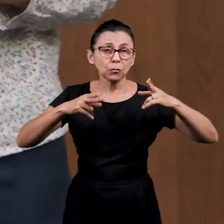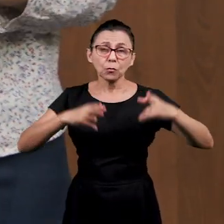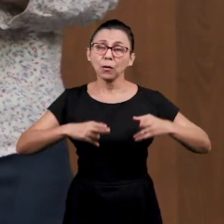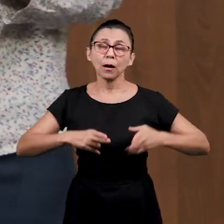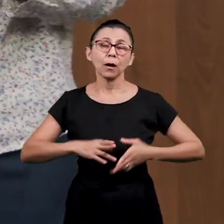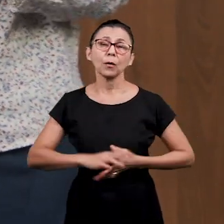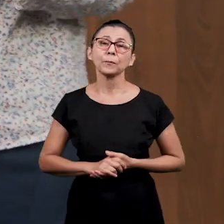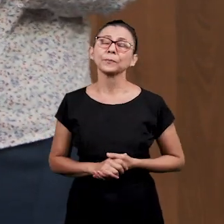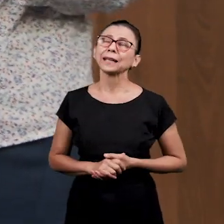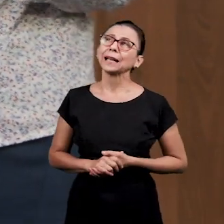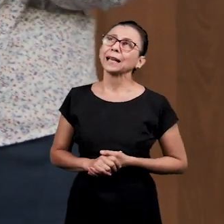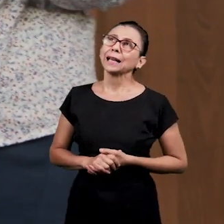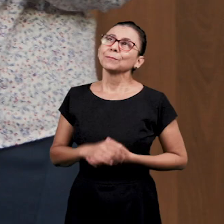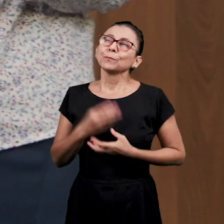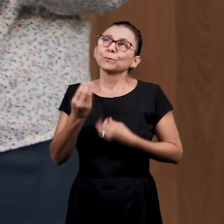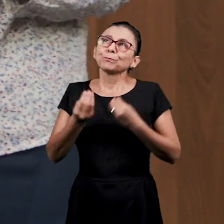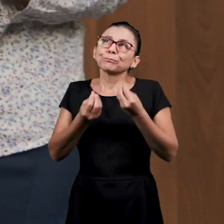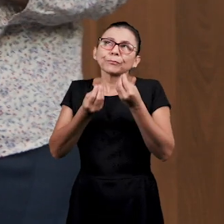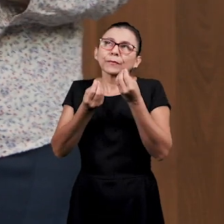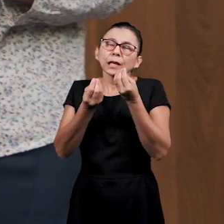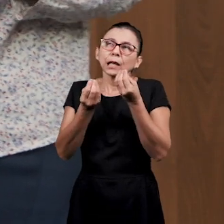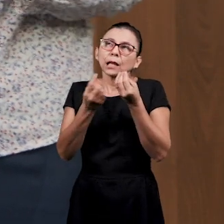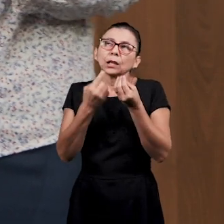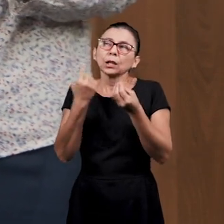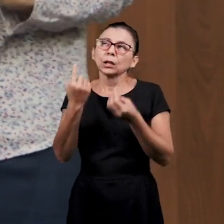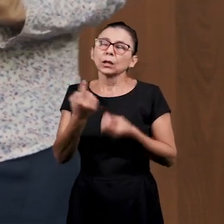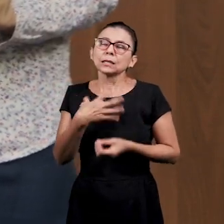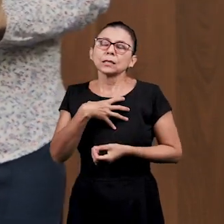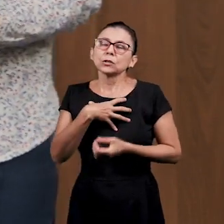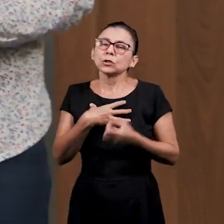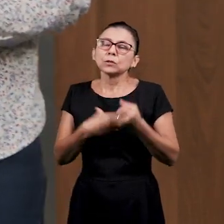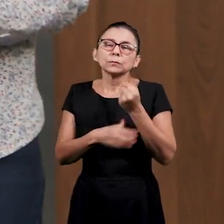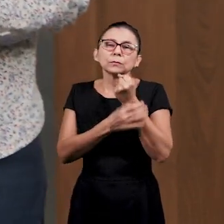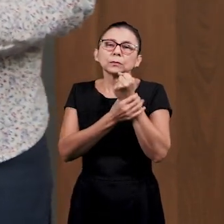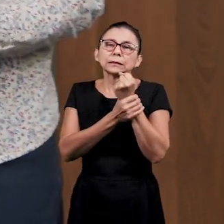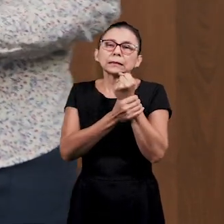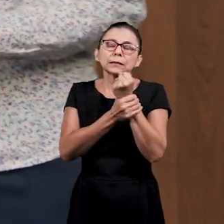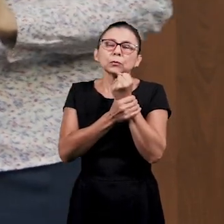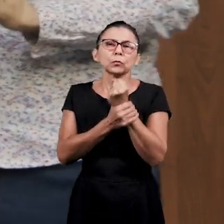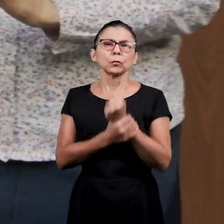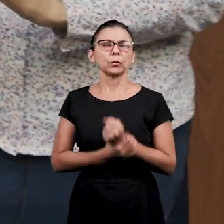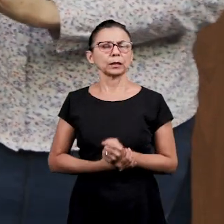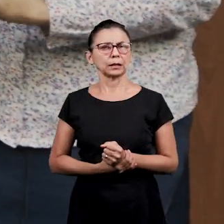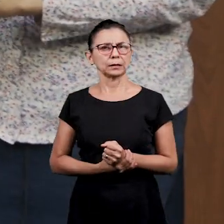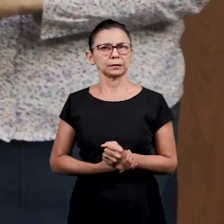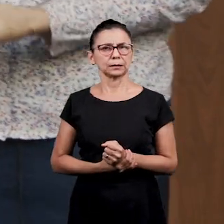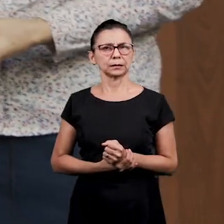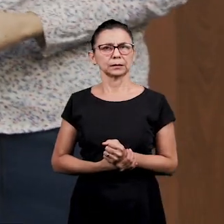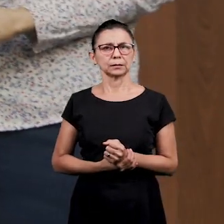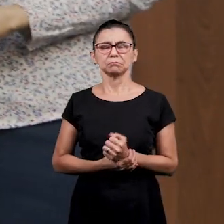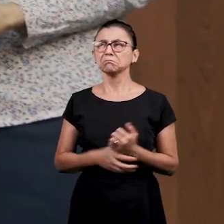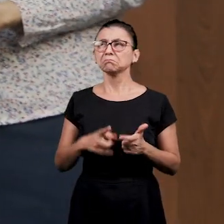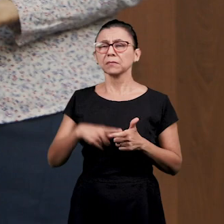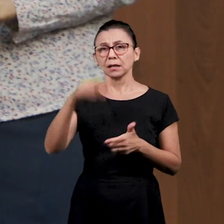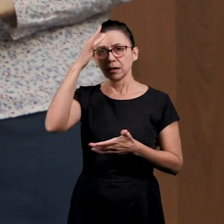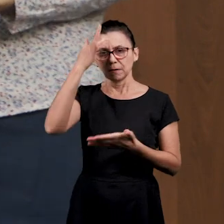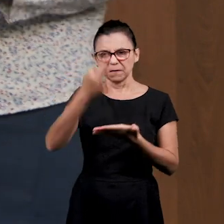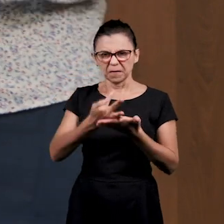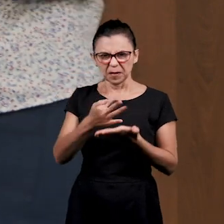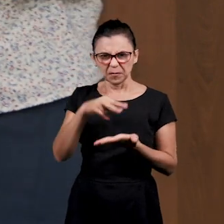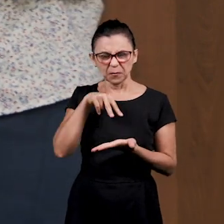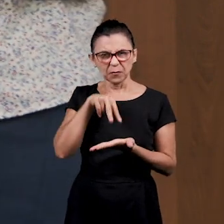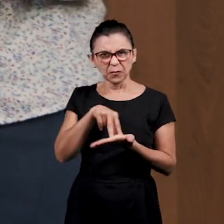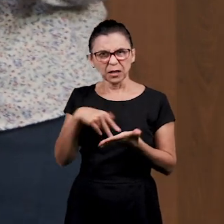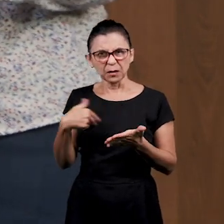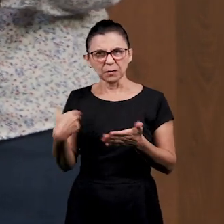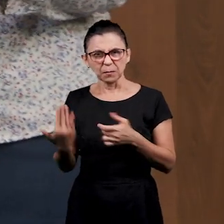algo que nos faz estar seguros e inabaláveis. Por que que a fé é o firme fundamento?